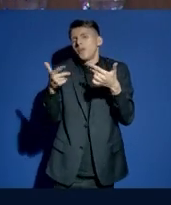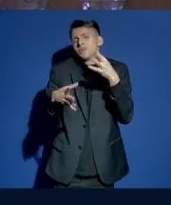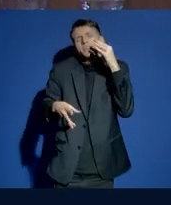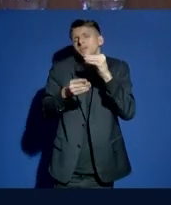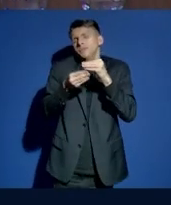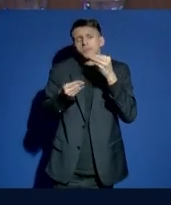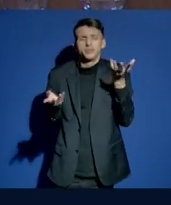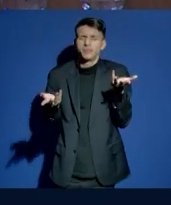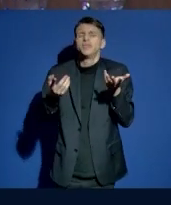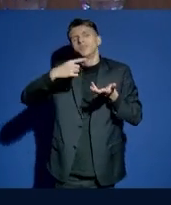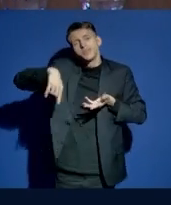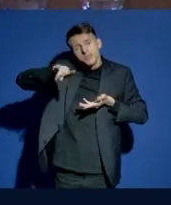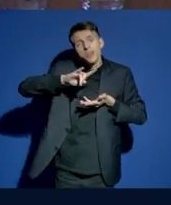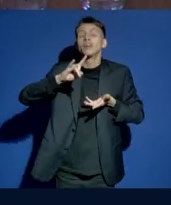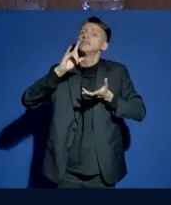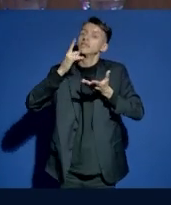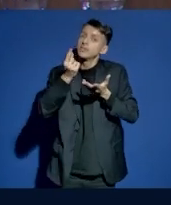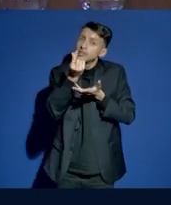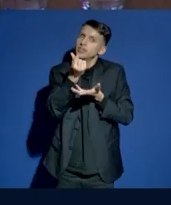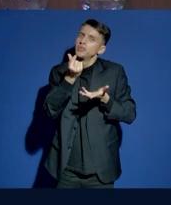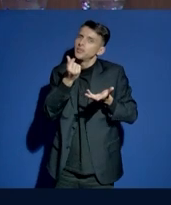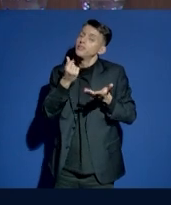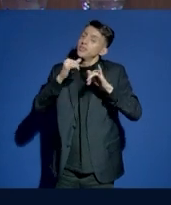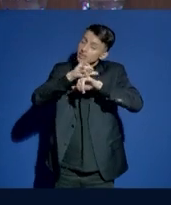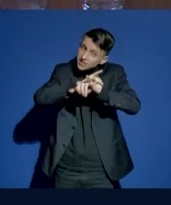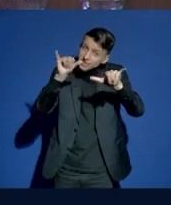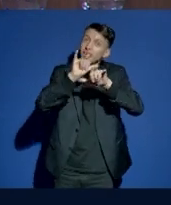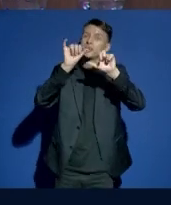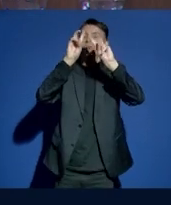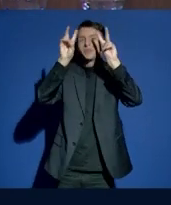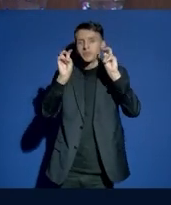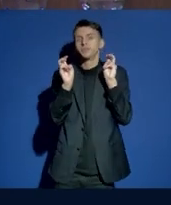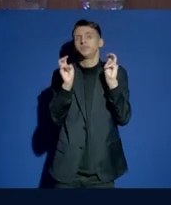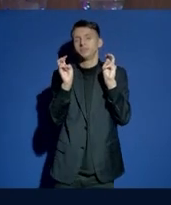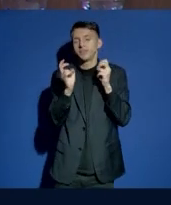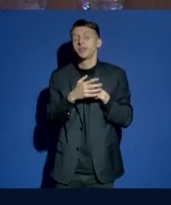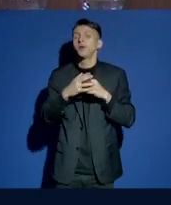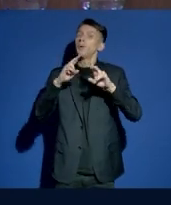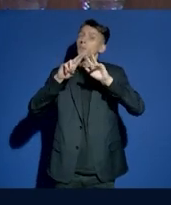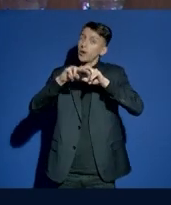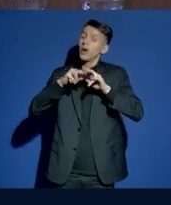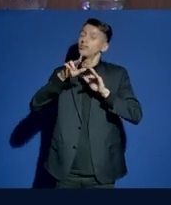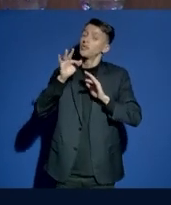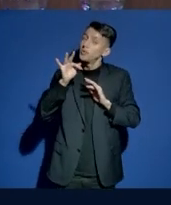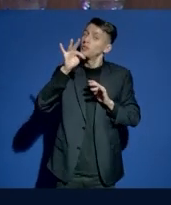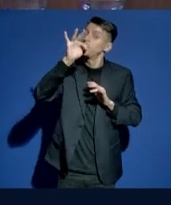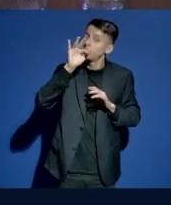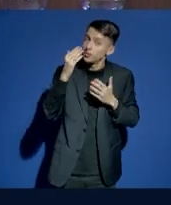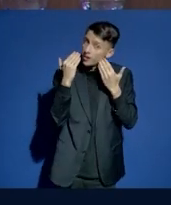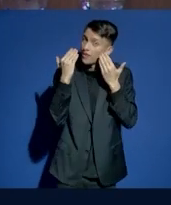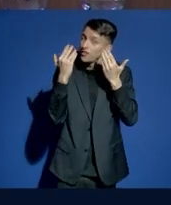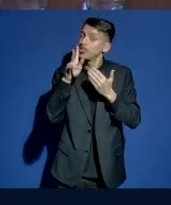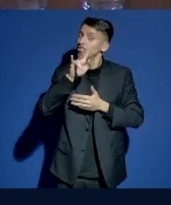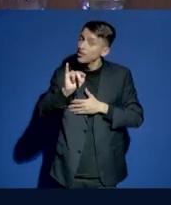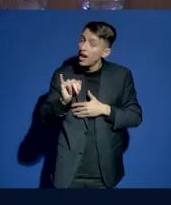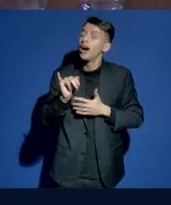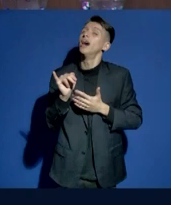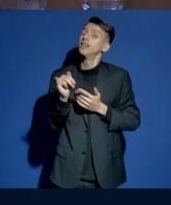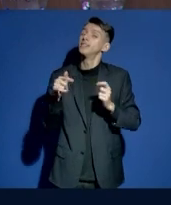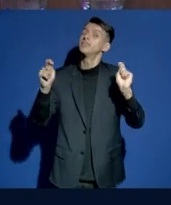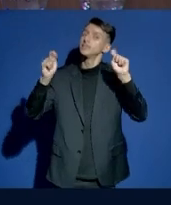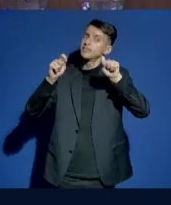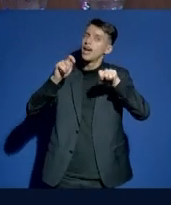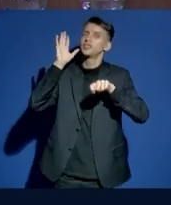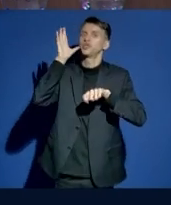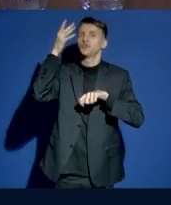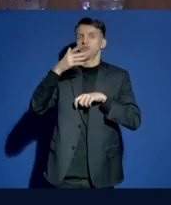nós temos investido bastante nesse assunto, porque, algum momento, lá na frente, a gente acredita que isso possa ser